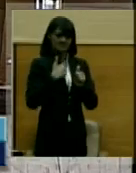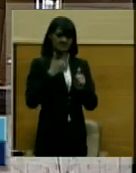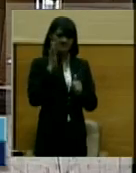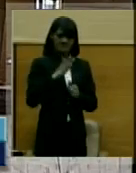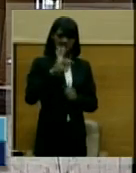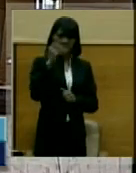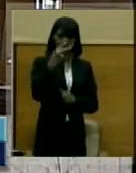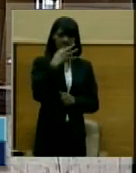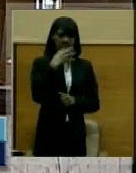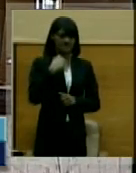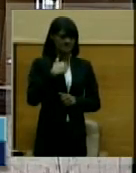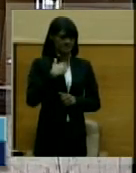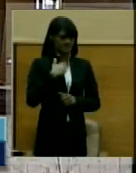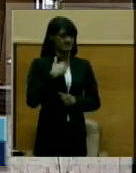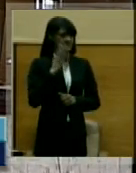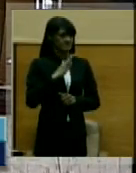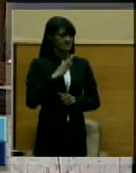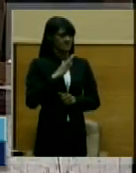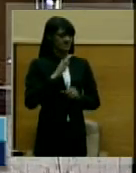com títulos.